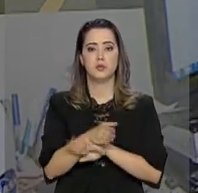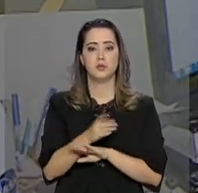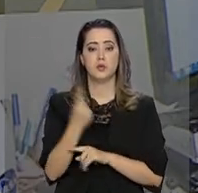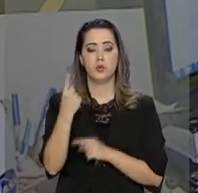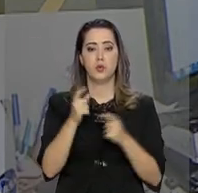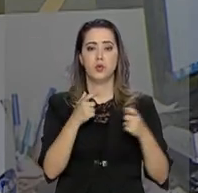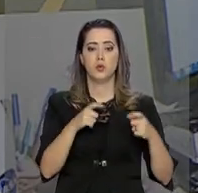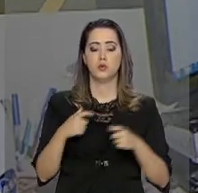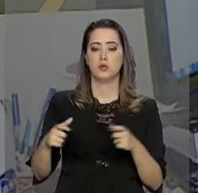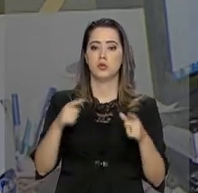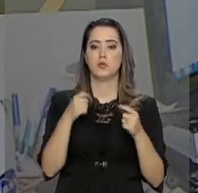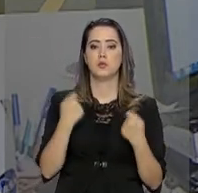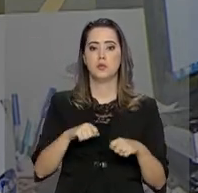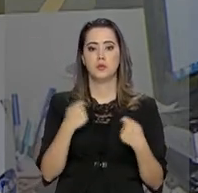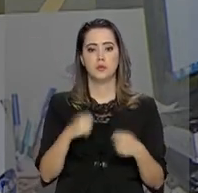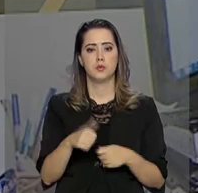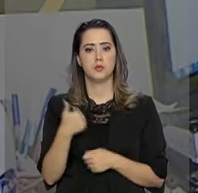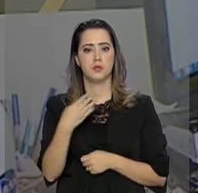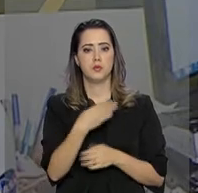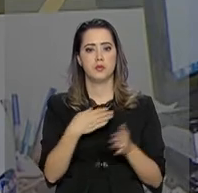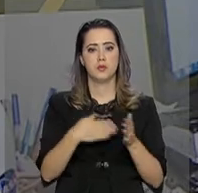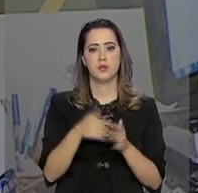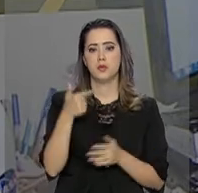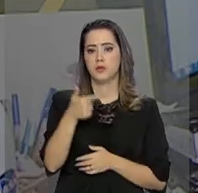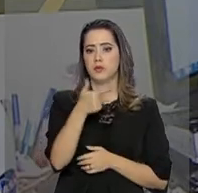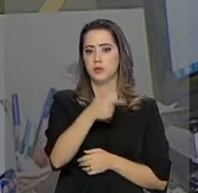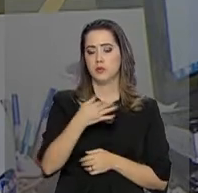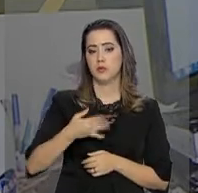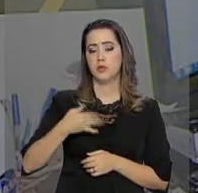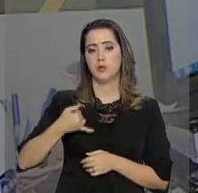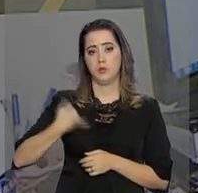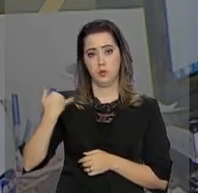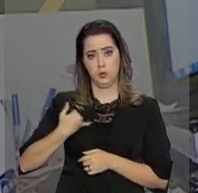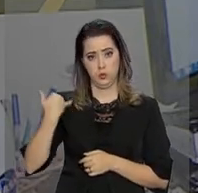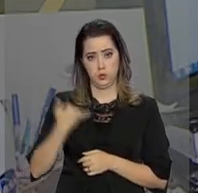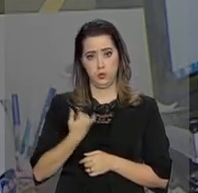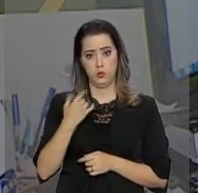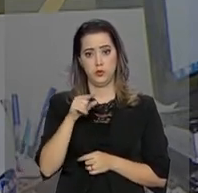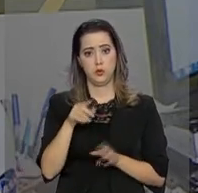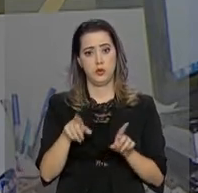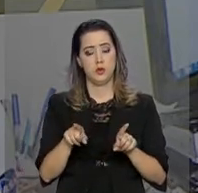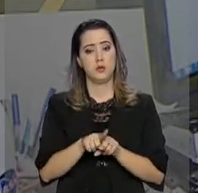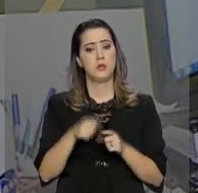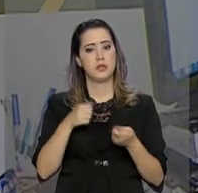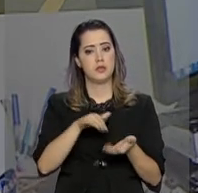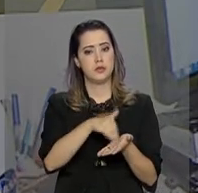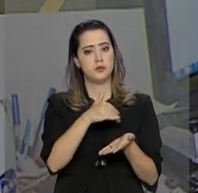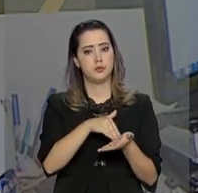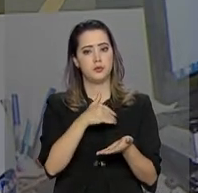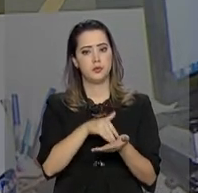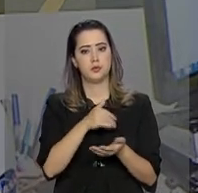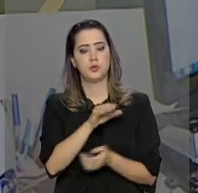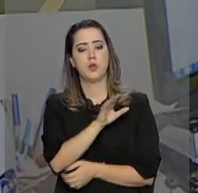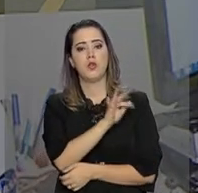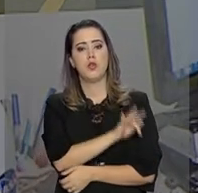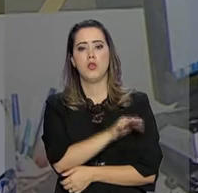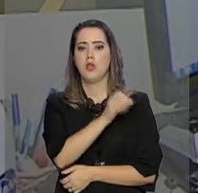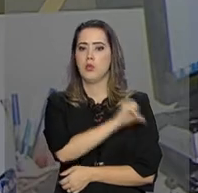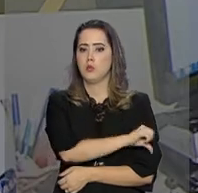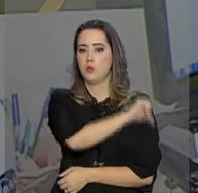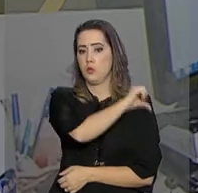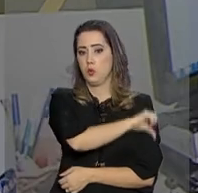posições o candidato deve ter entre 14 e 22 anos completos e estar matriculado e cursando no mínimo